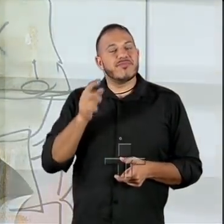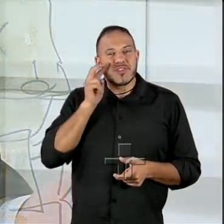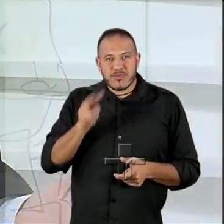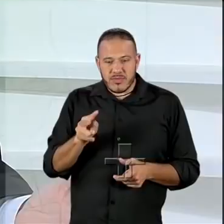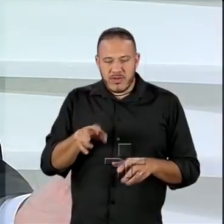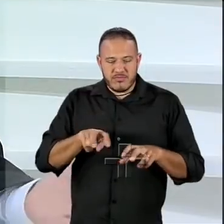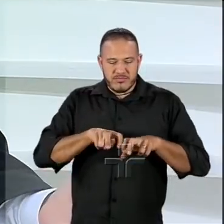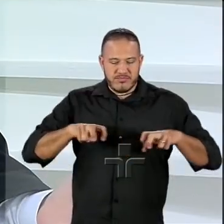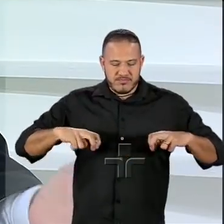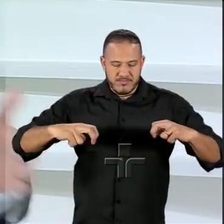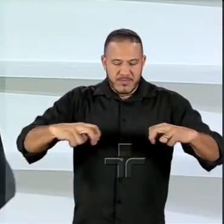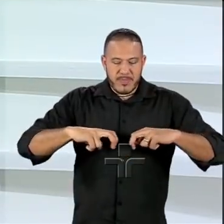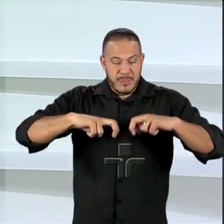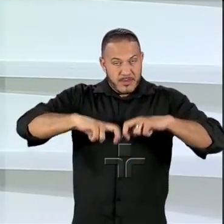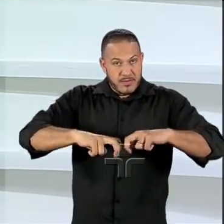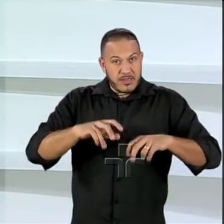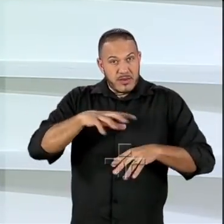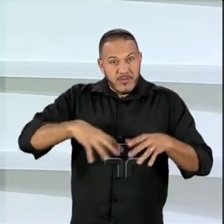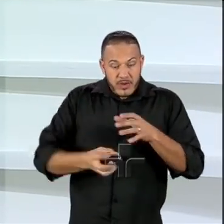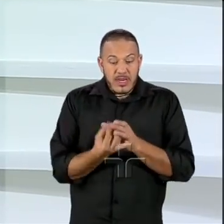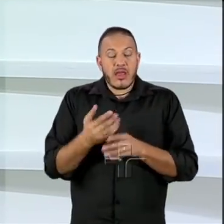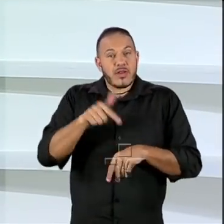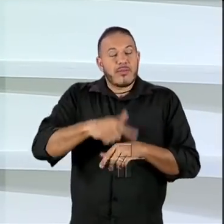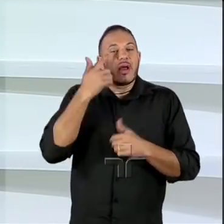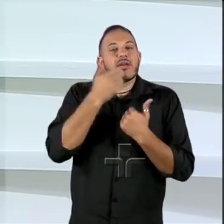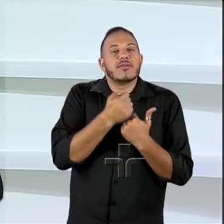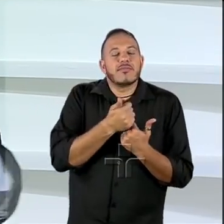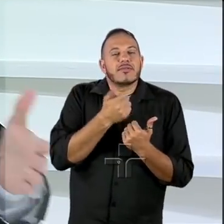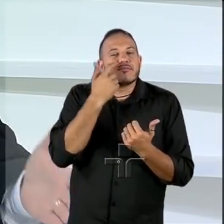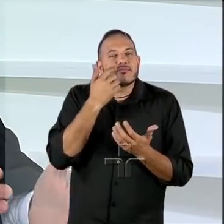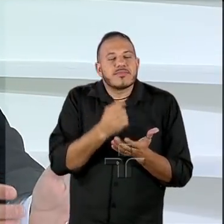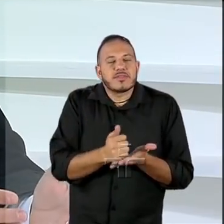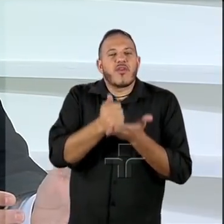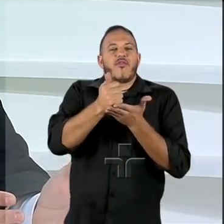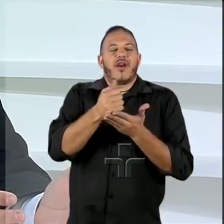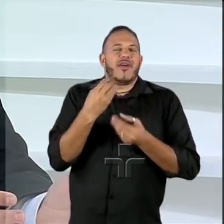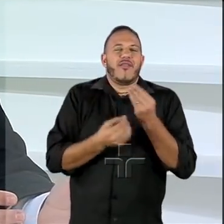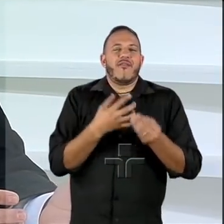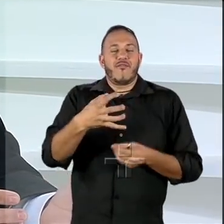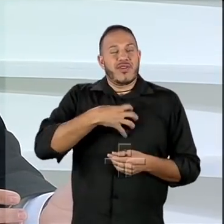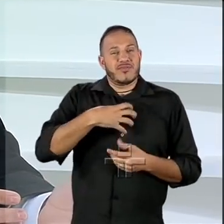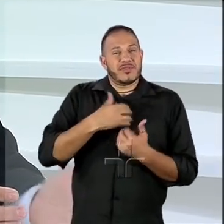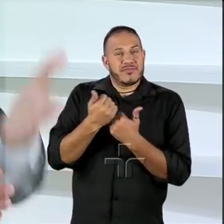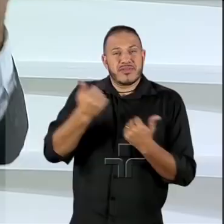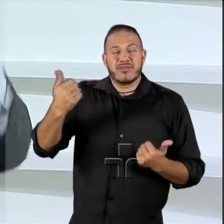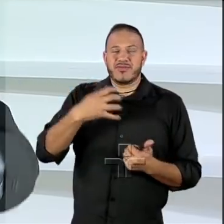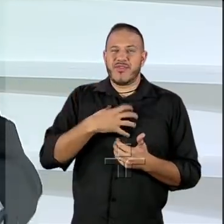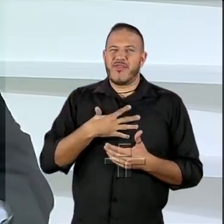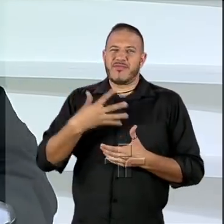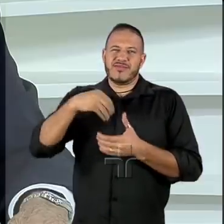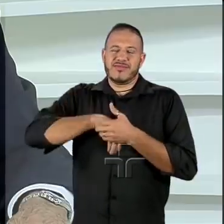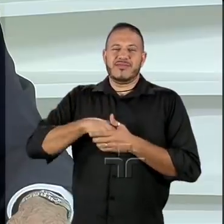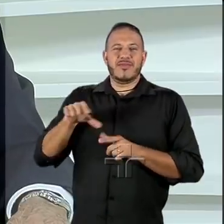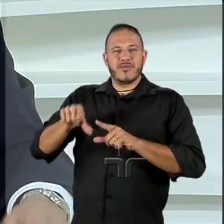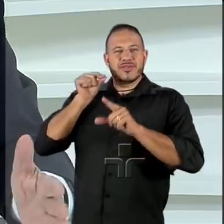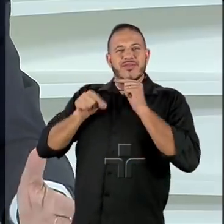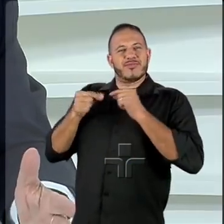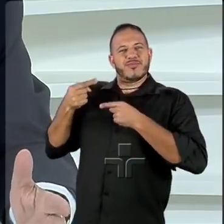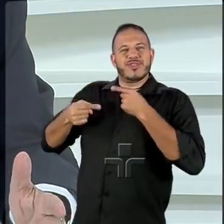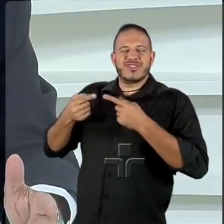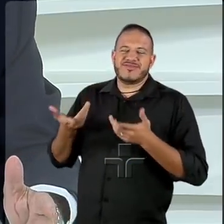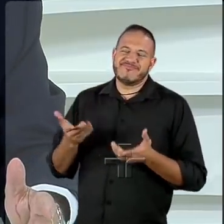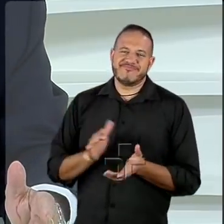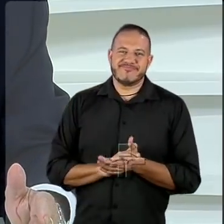constituído para salvar a constituição da política vê os ministros agindo de modo político o tempo todo. Exatamente. Não é? E